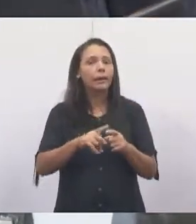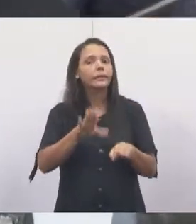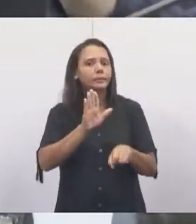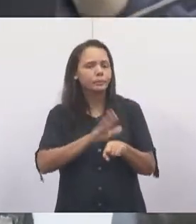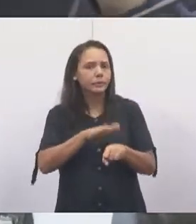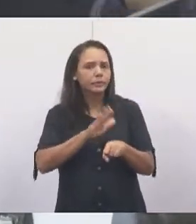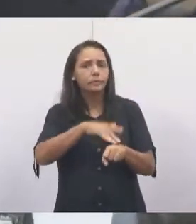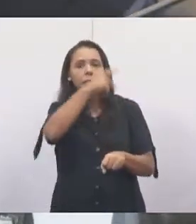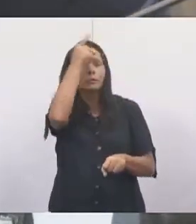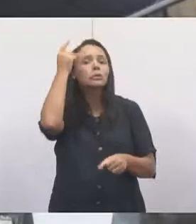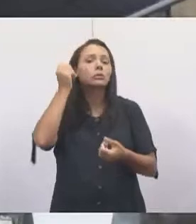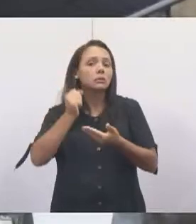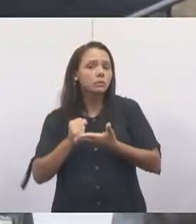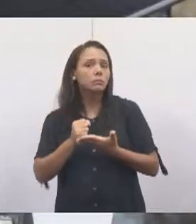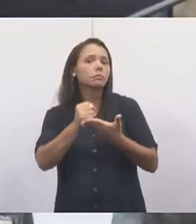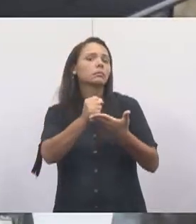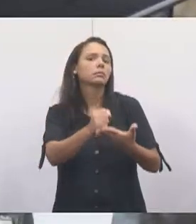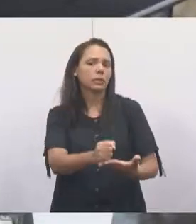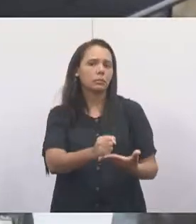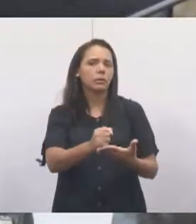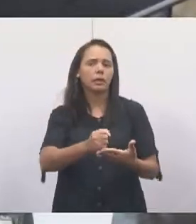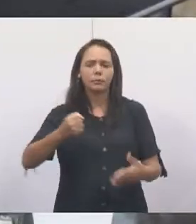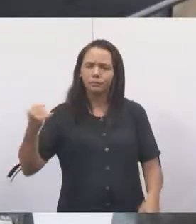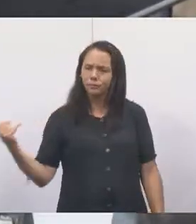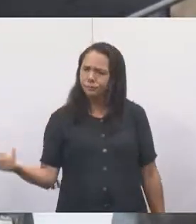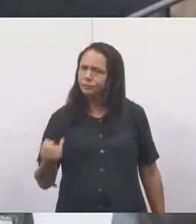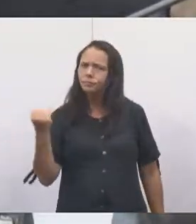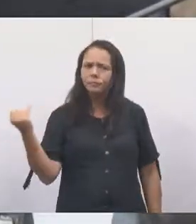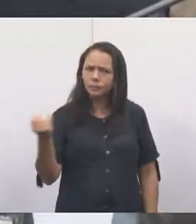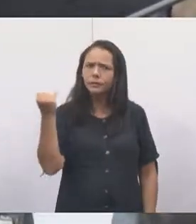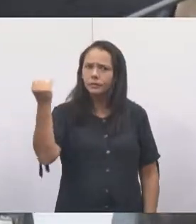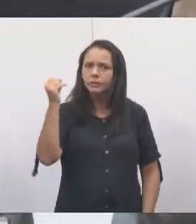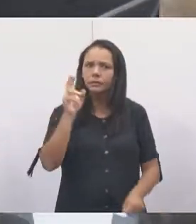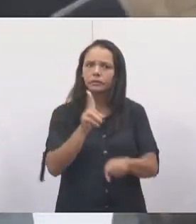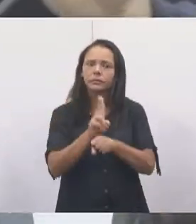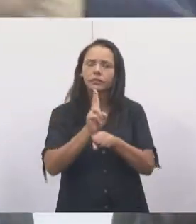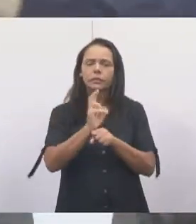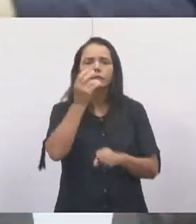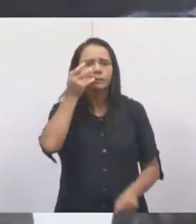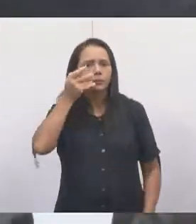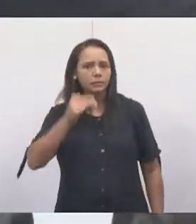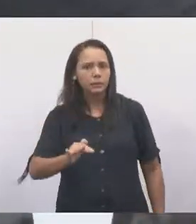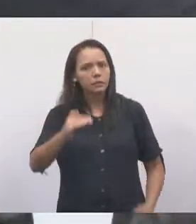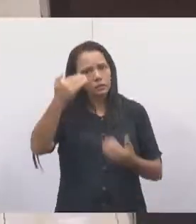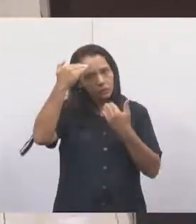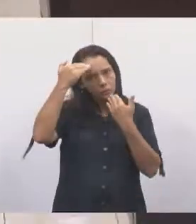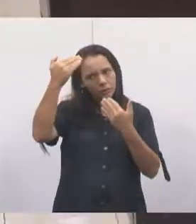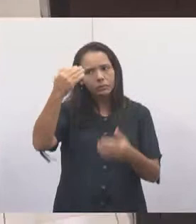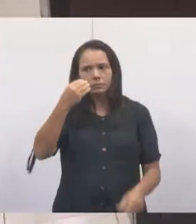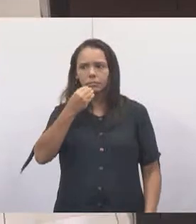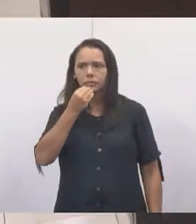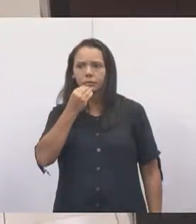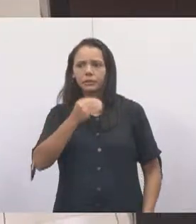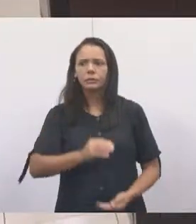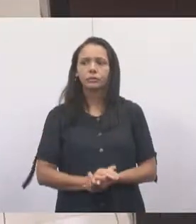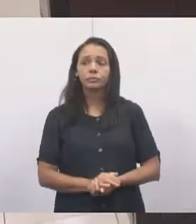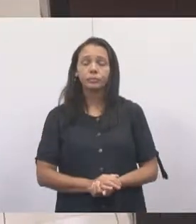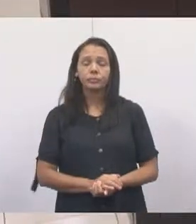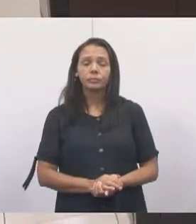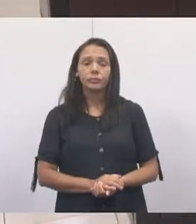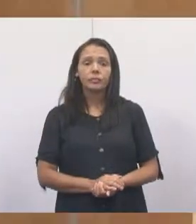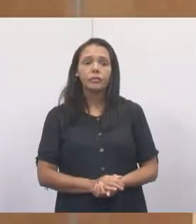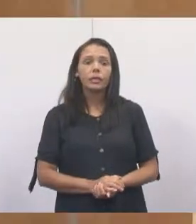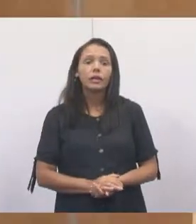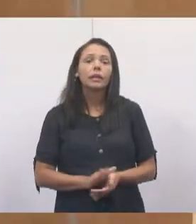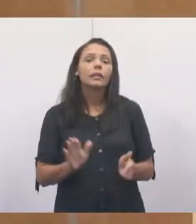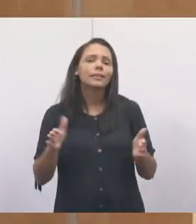seria fundamental para a gente proteger essas crianças. Obrigado pela parte, pastor. Parabéns, vereador Flavinho, pela colocação. Então